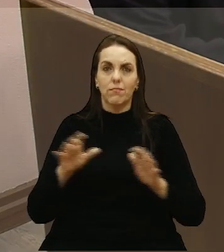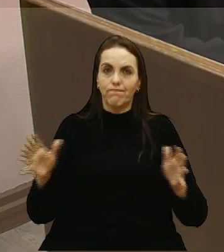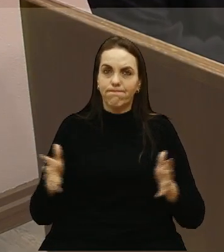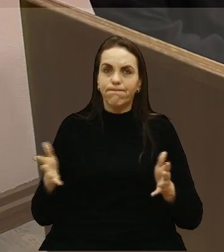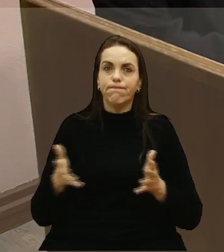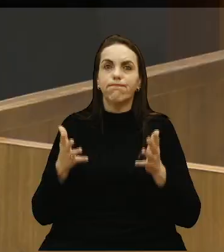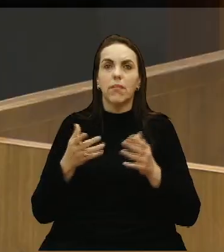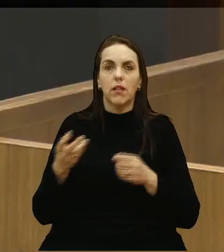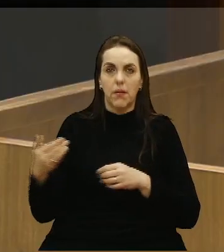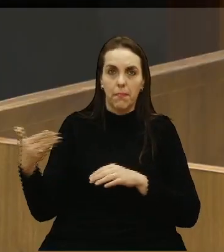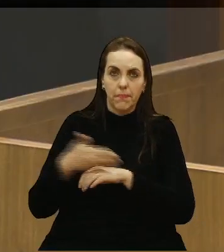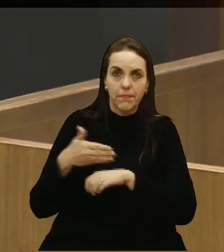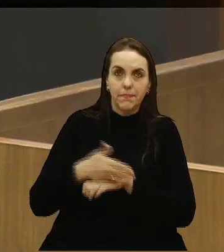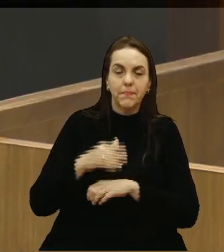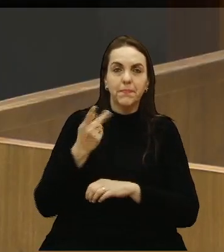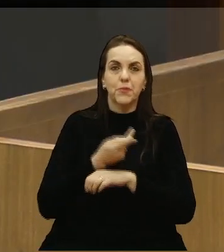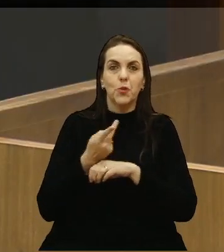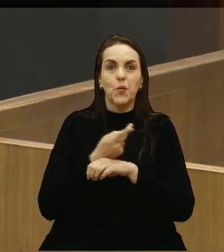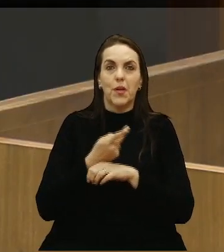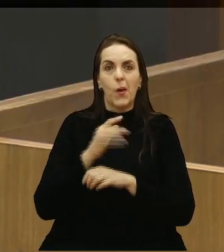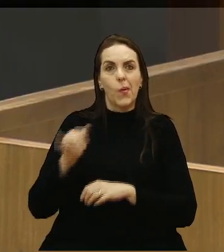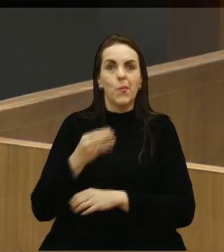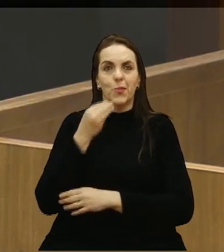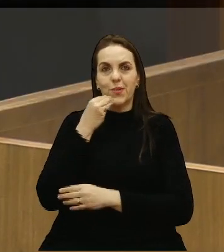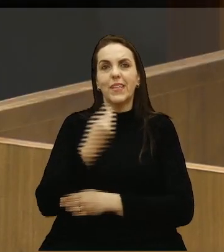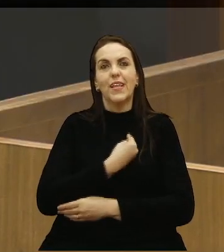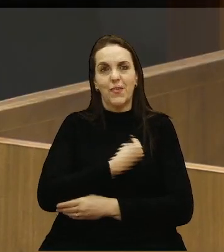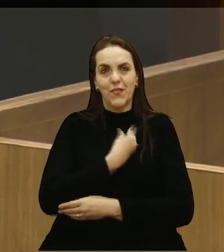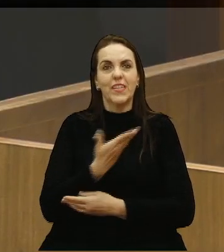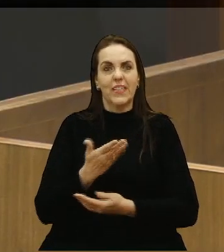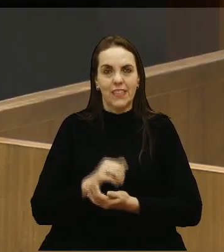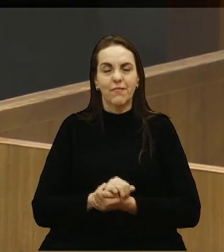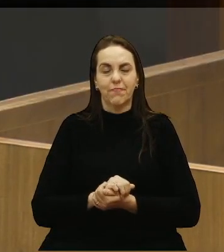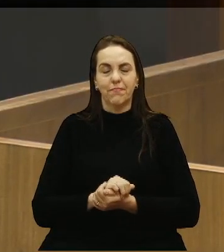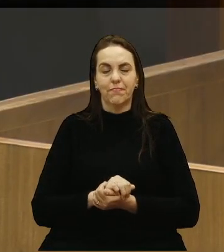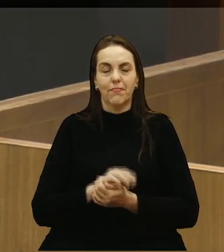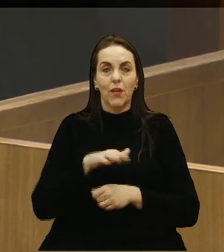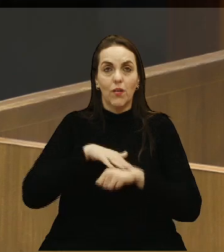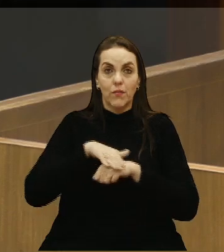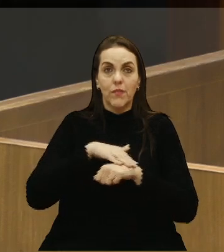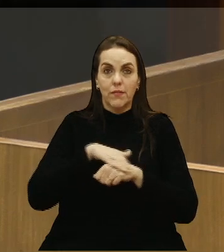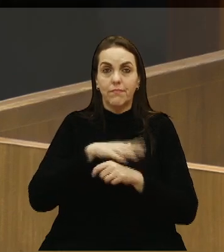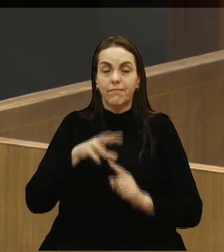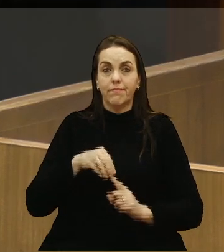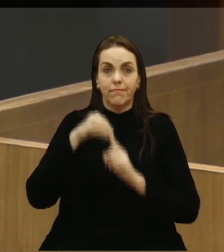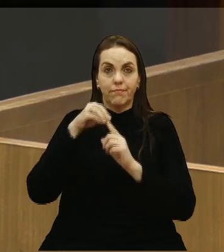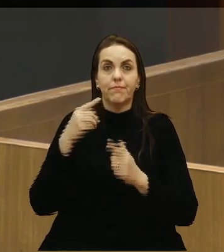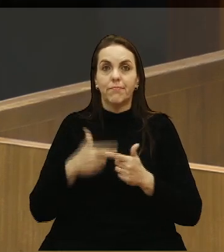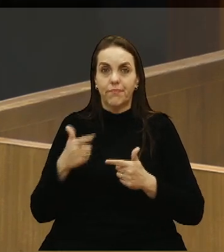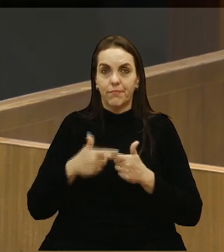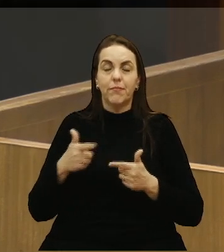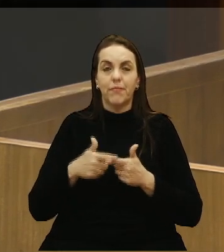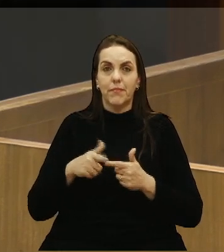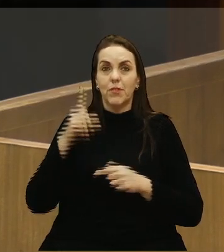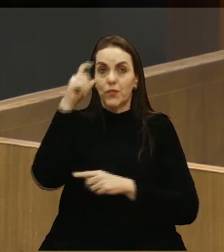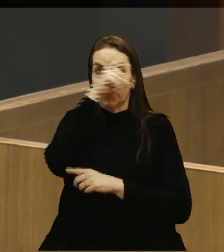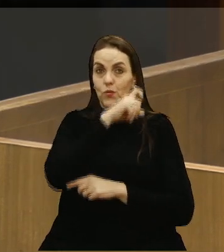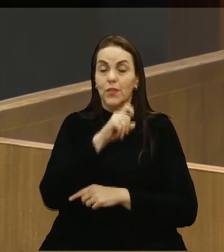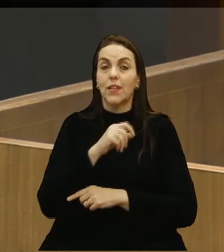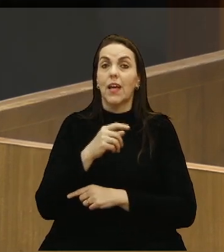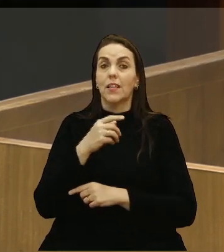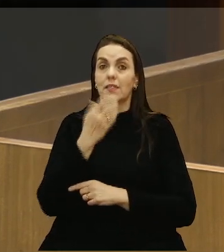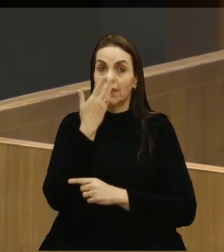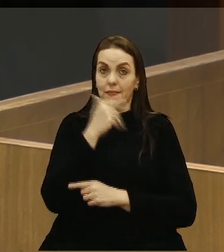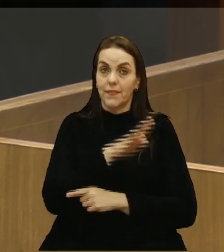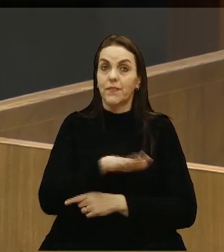procurar oportunidade para a sua vida. E uma hora nós vamos conversar um pouquinho mais sobre o principal problema e gargalo da educação infantil, que são os agrupamentos,